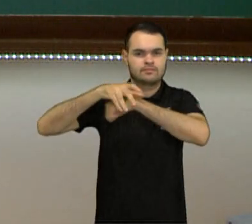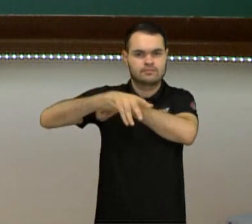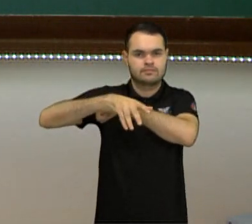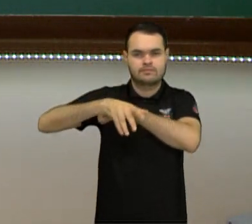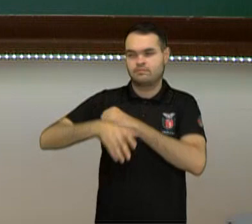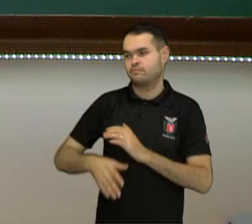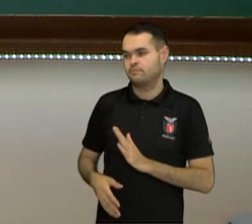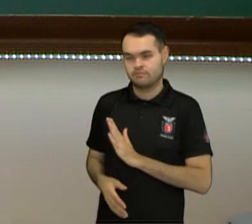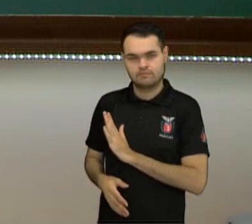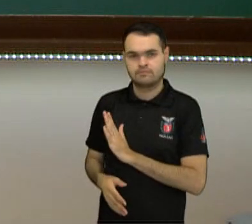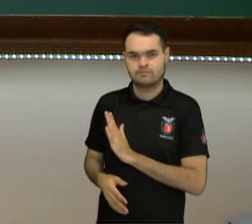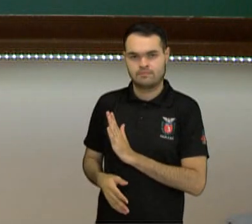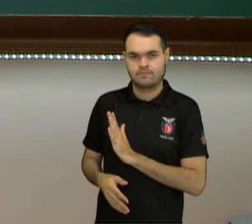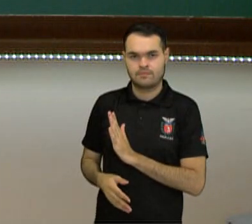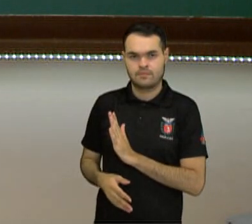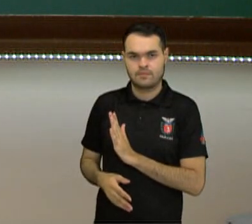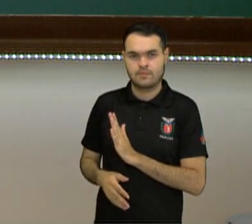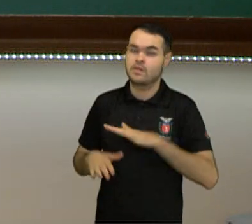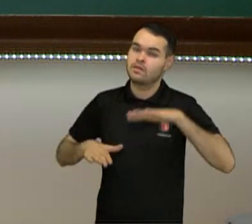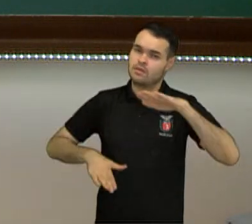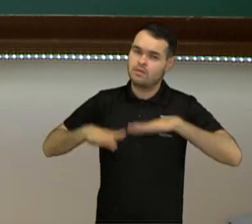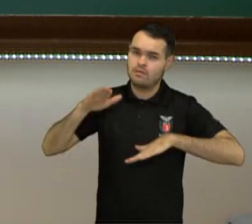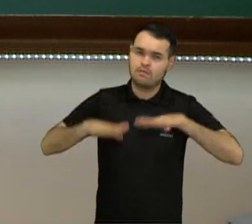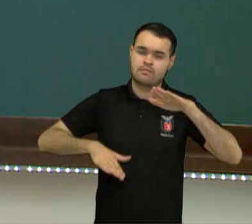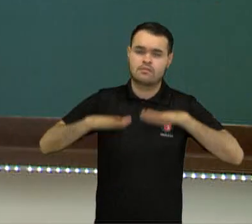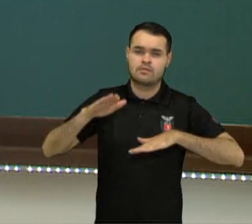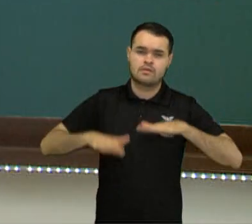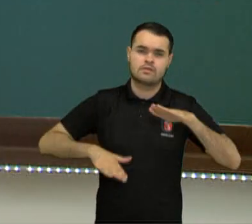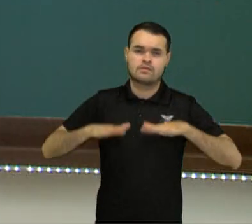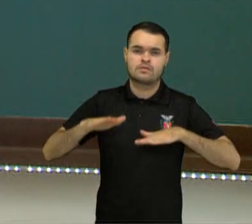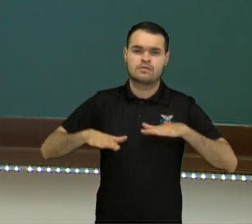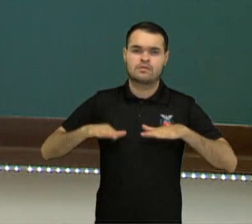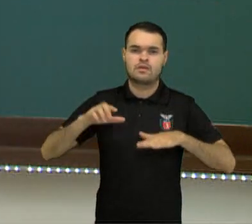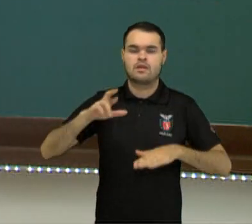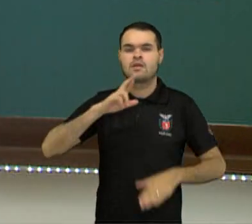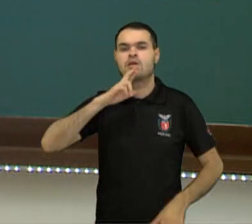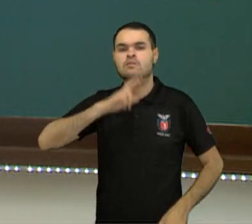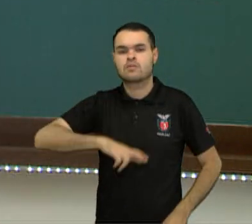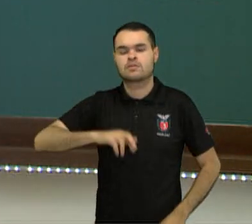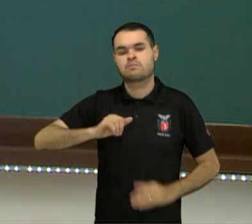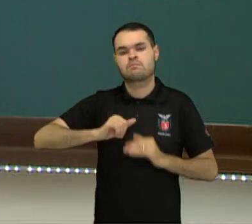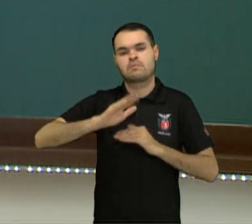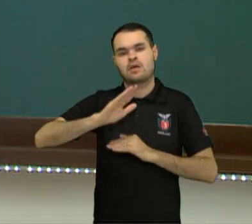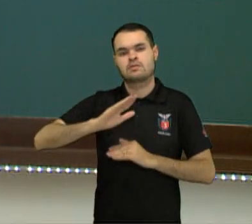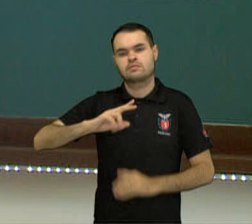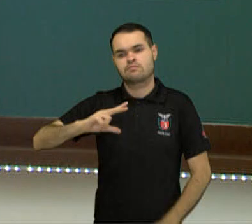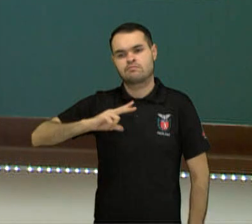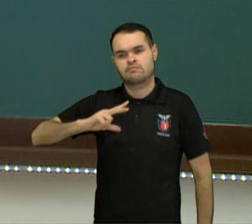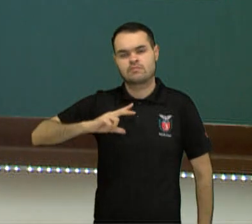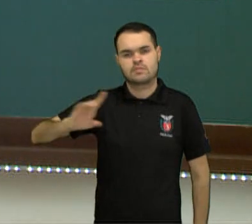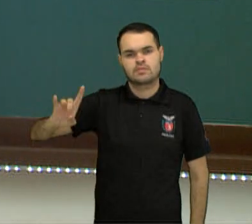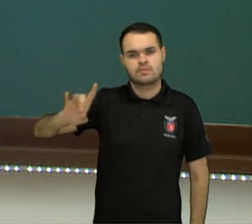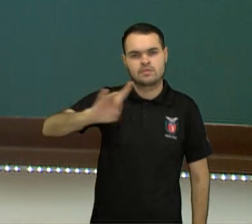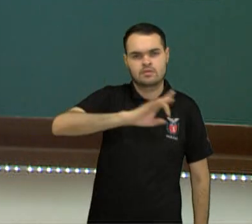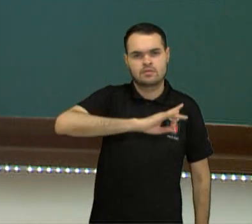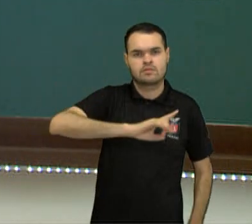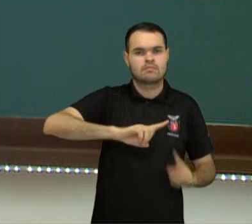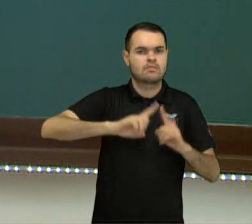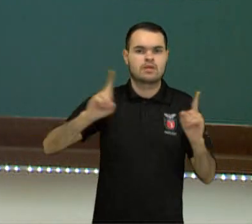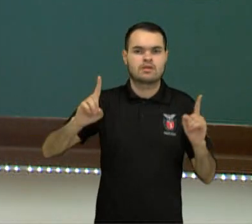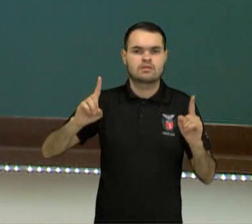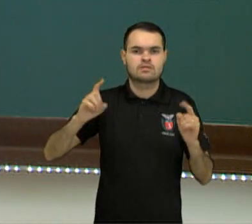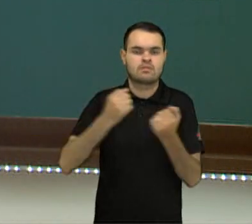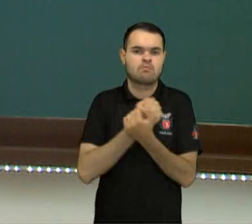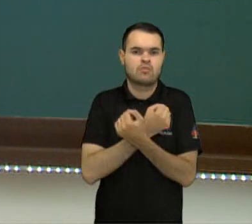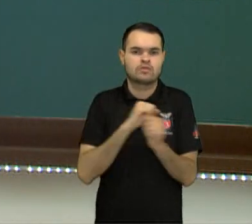Assim, por mais que talvez fossem respostas um pouco mais pessoais, eu diria, mas assim, não tem como a gente